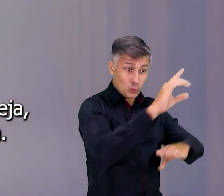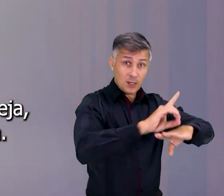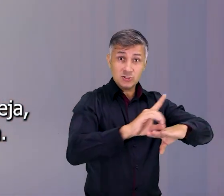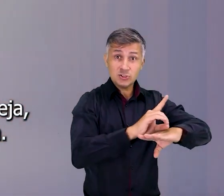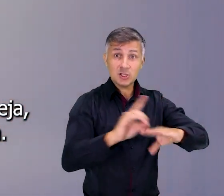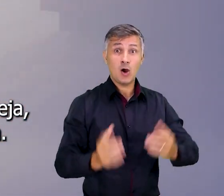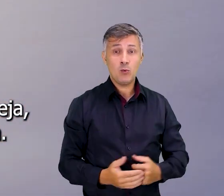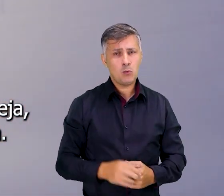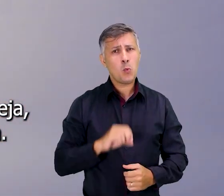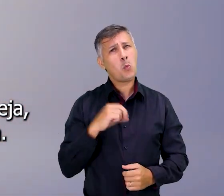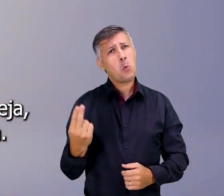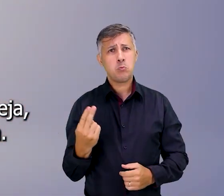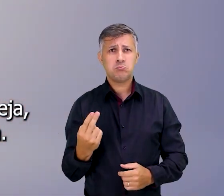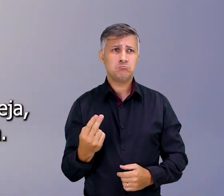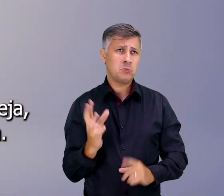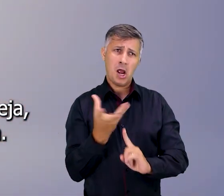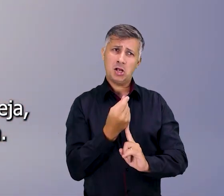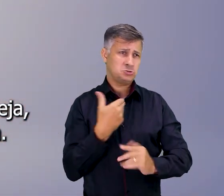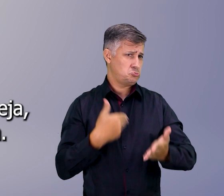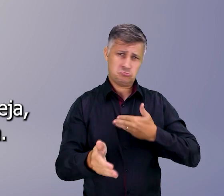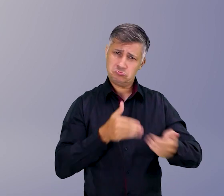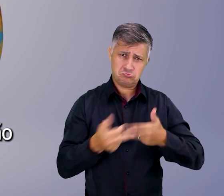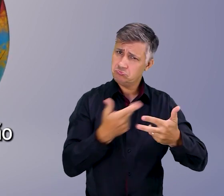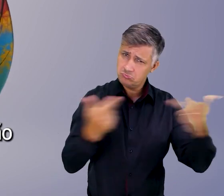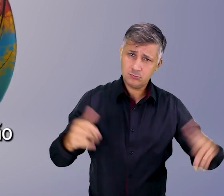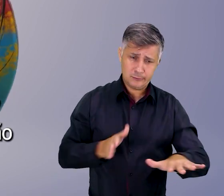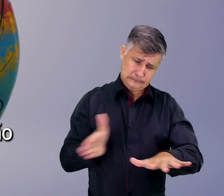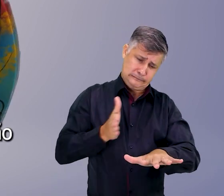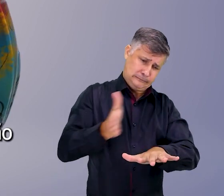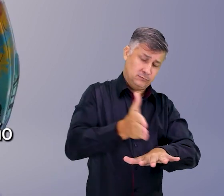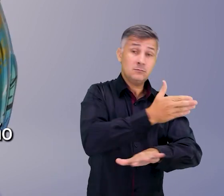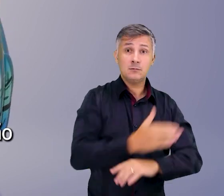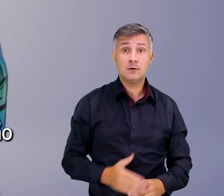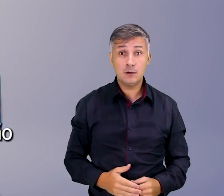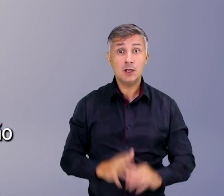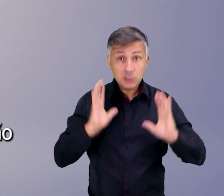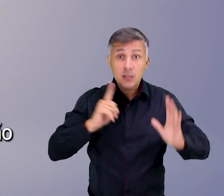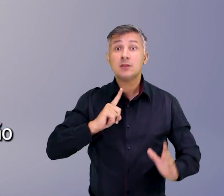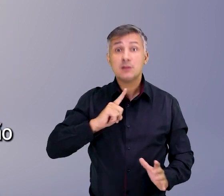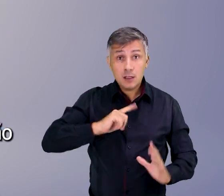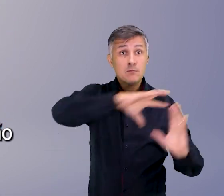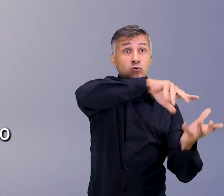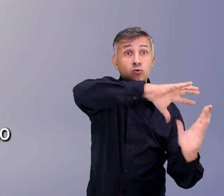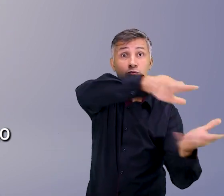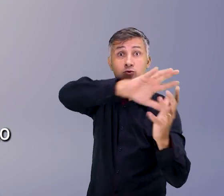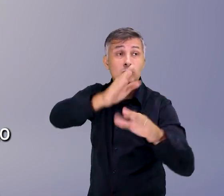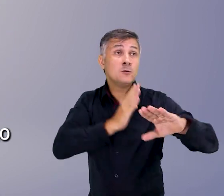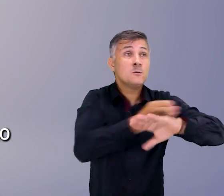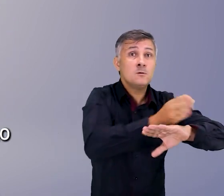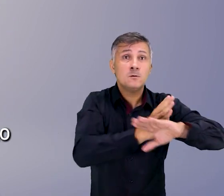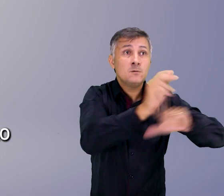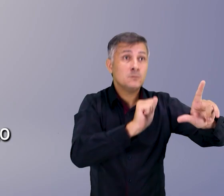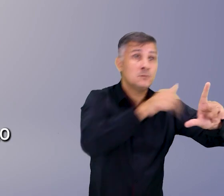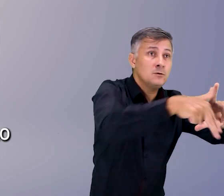digital, ou seja, em qualquer tipo de produção artística. Os diversos mundos que já existem disponíveis para visitação atraem